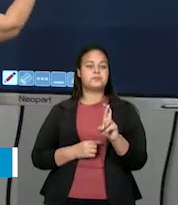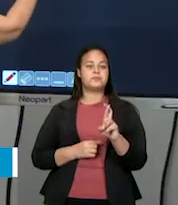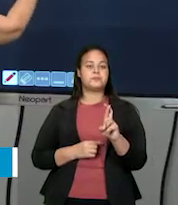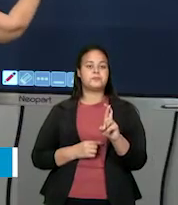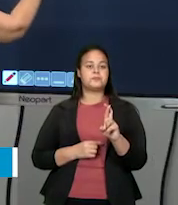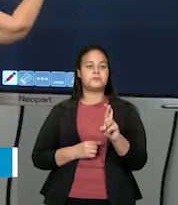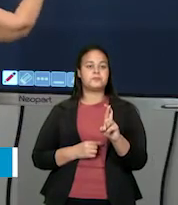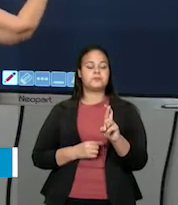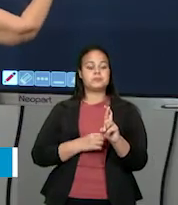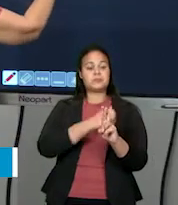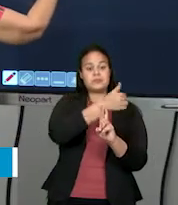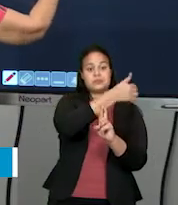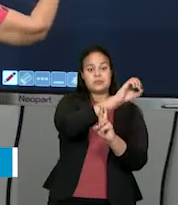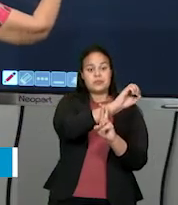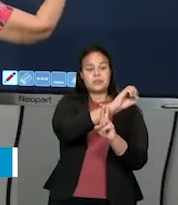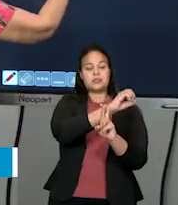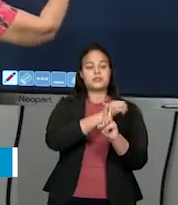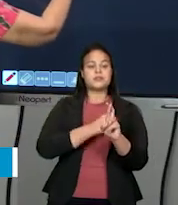de 10,